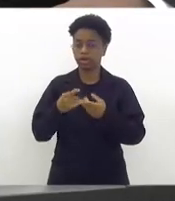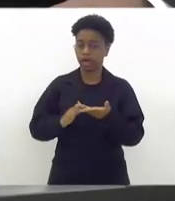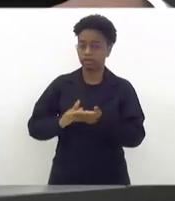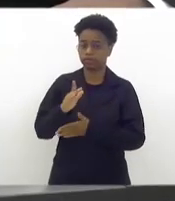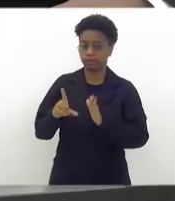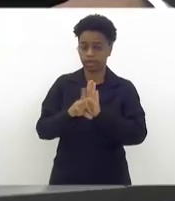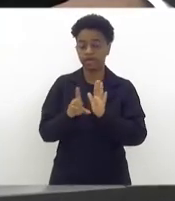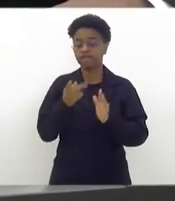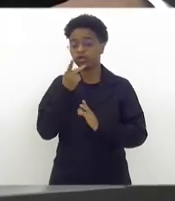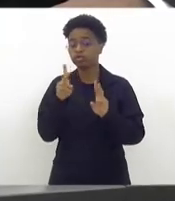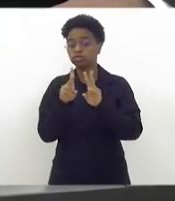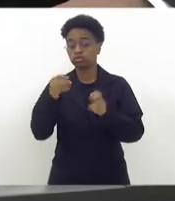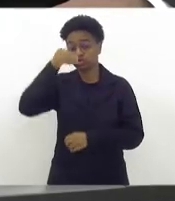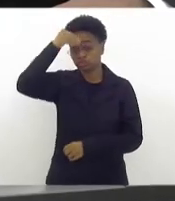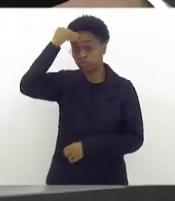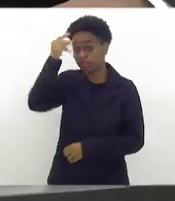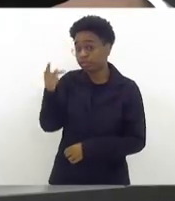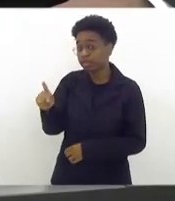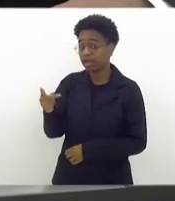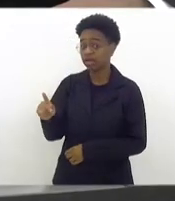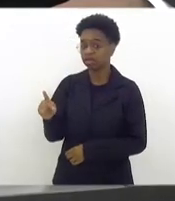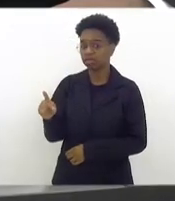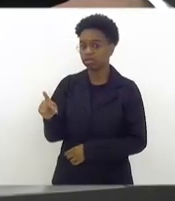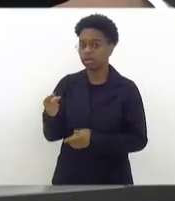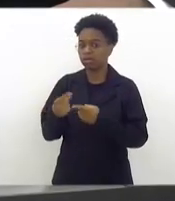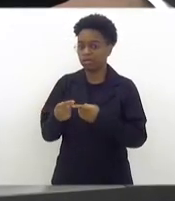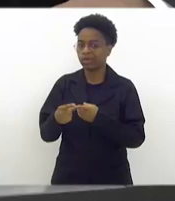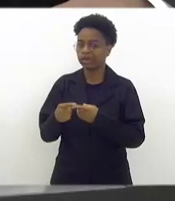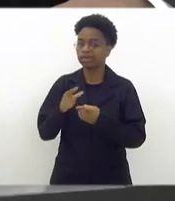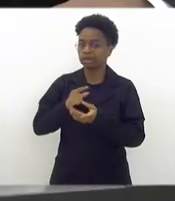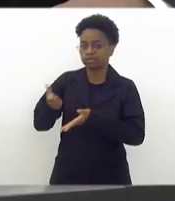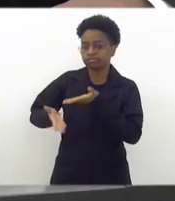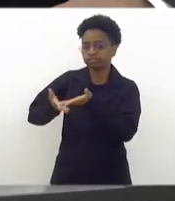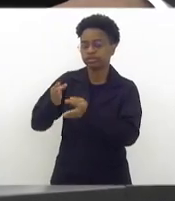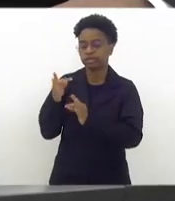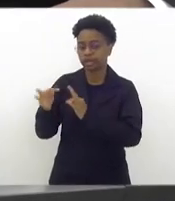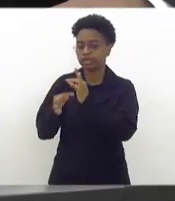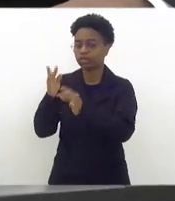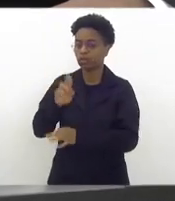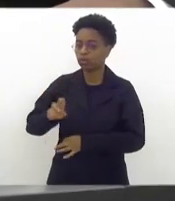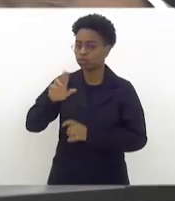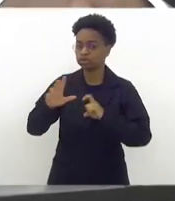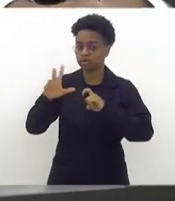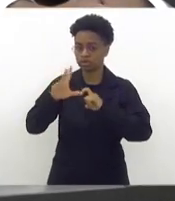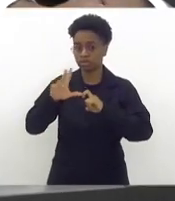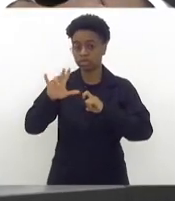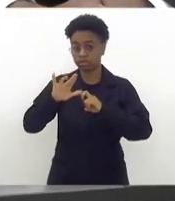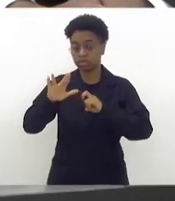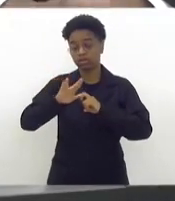um sobrinho dele que foi amplamente beneficiado por esse medicamento, como exemplo de por que ele